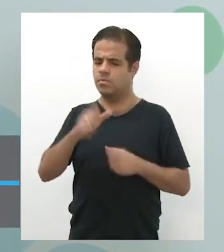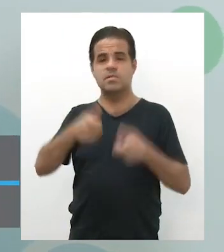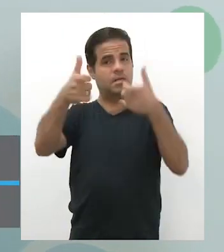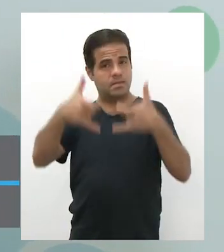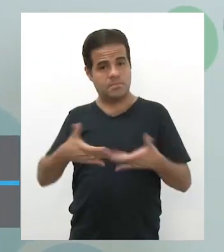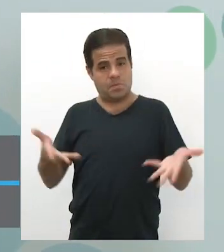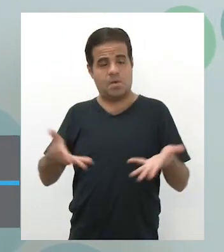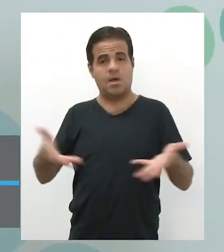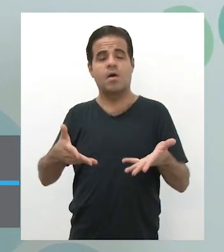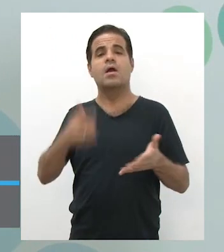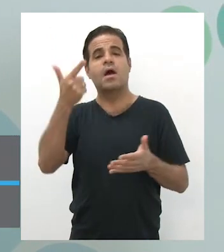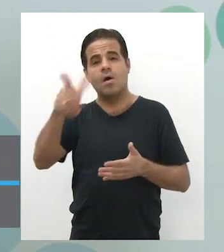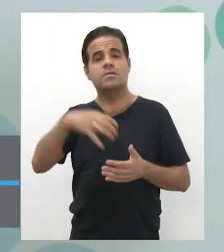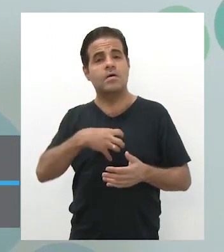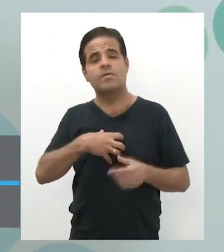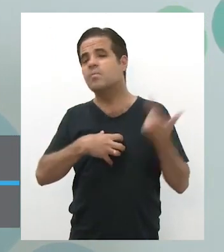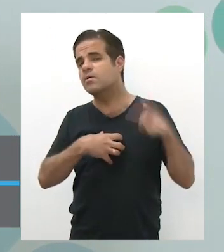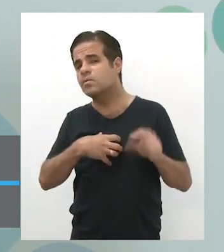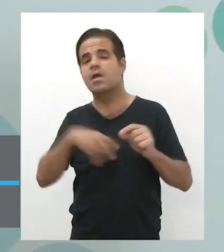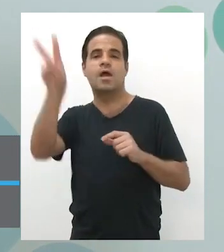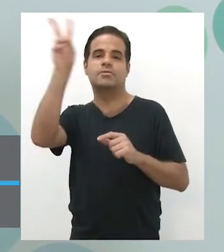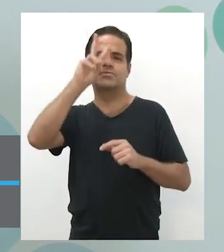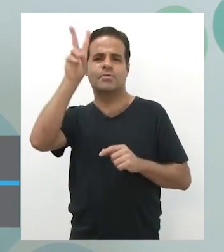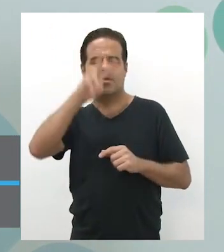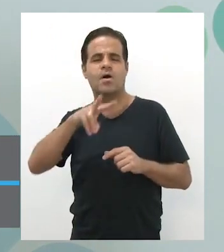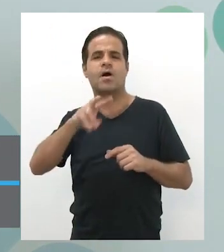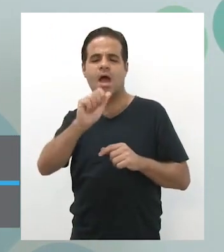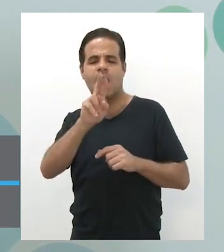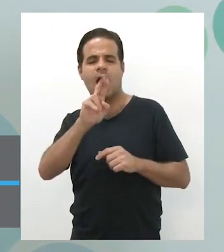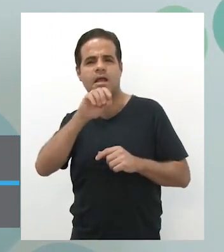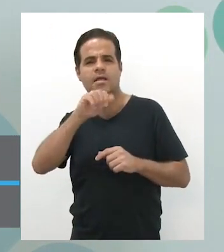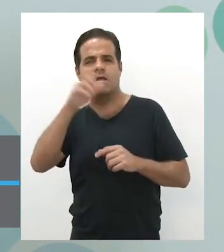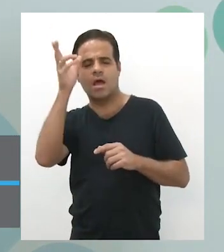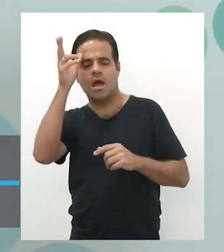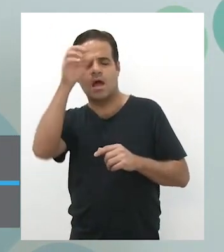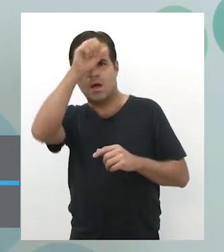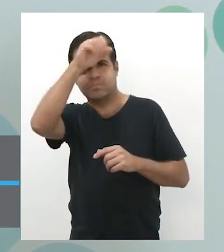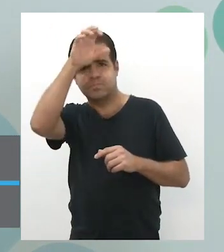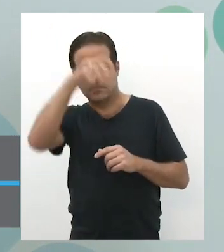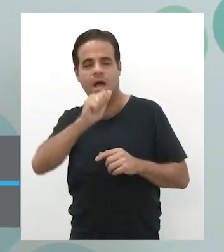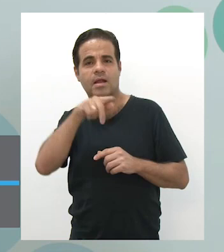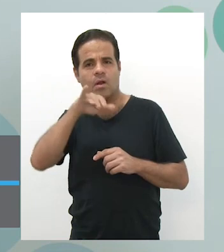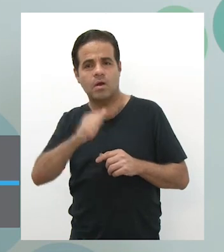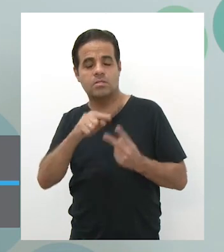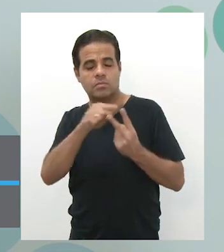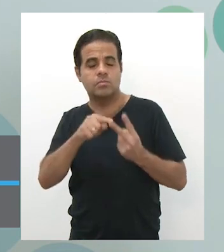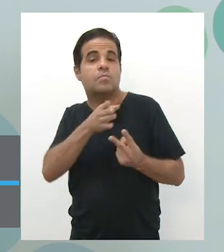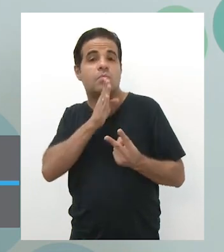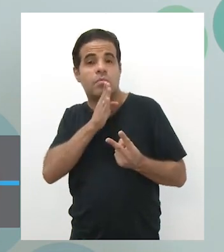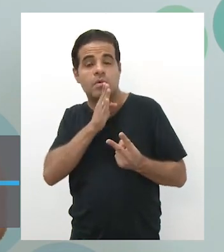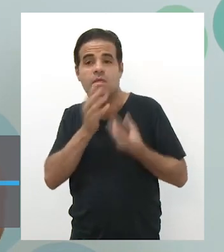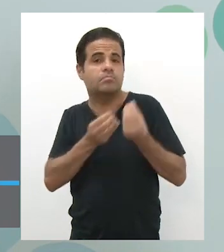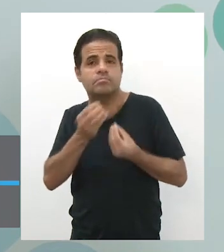para vocês. Mas a outra forma é a histórica, arqueológica. Então, vocês vão conhecer hoje as duas formas de